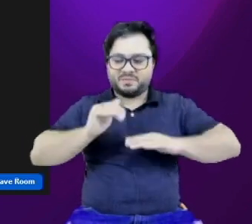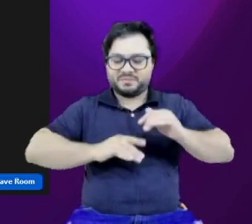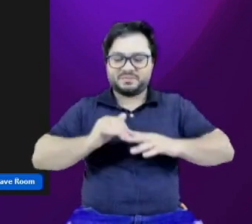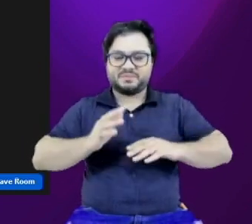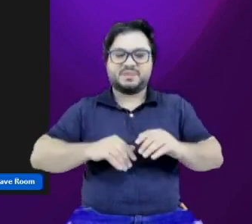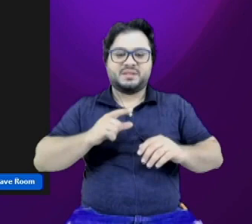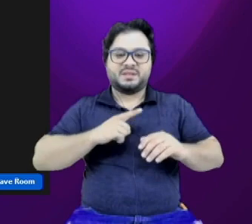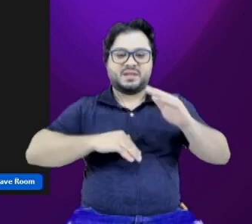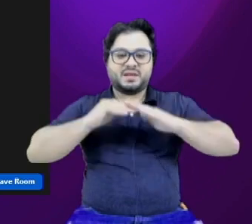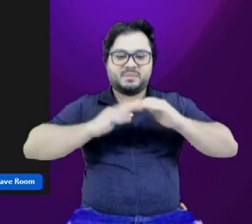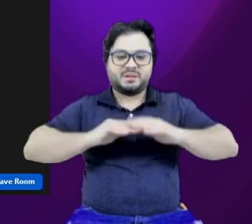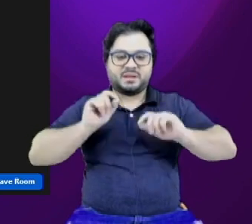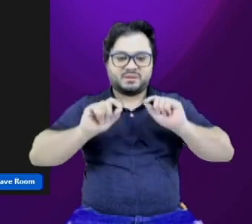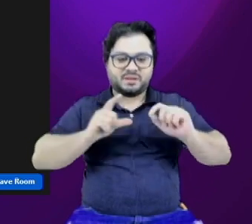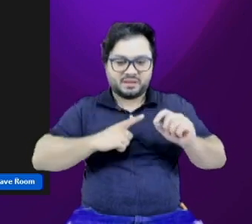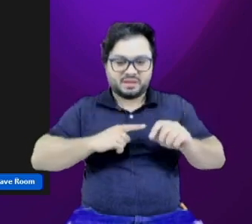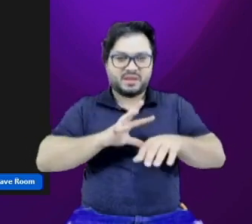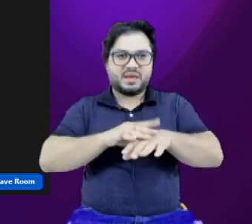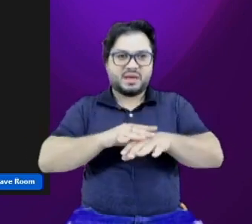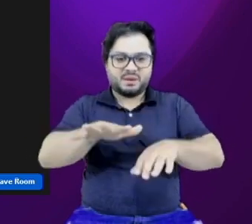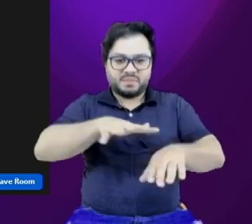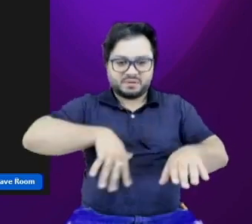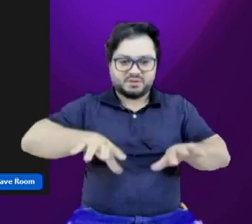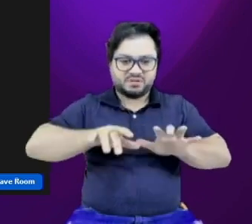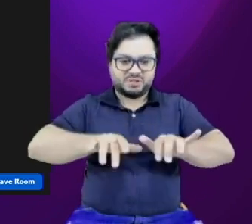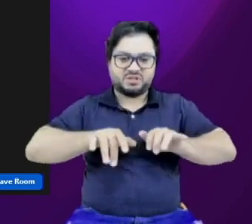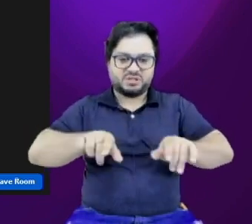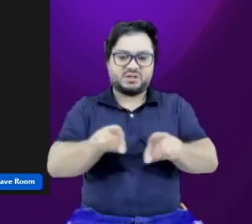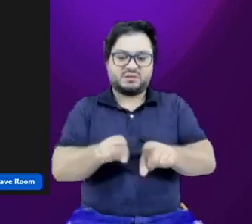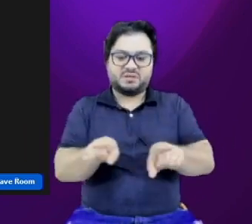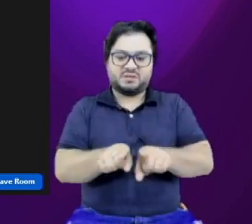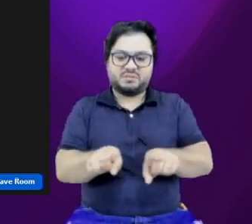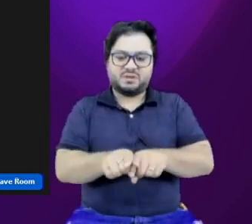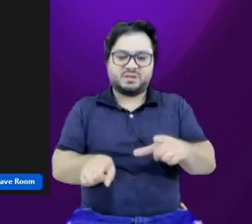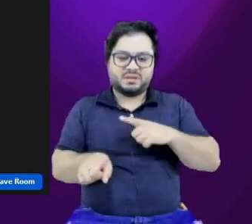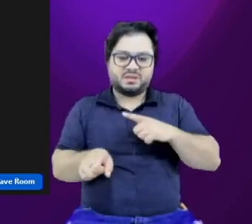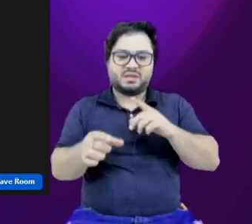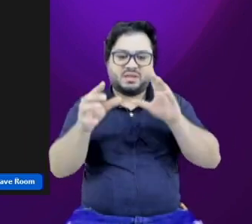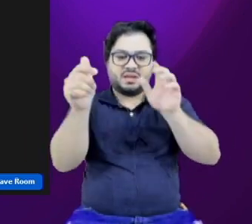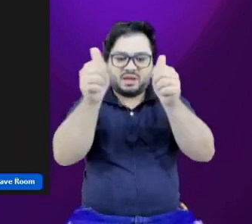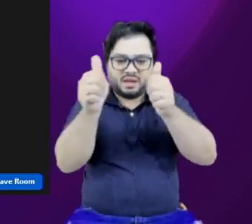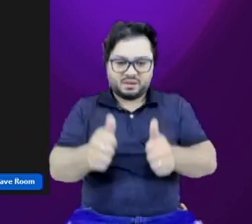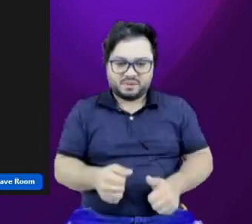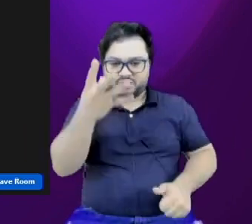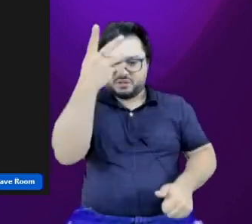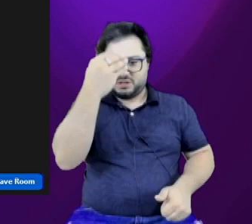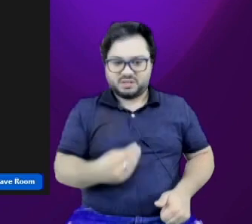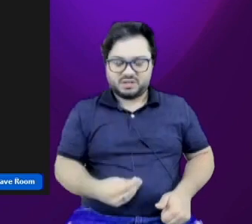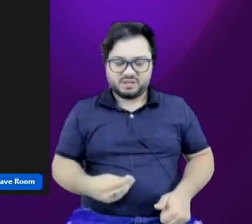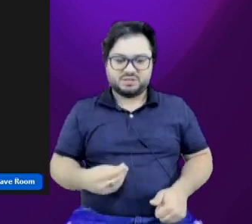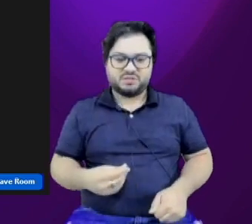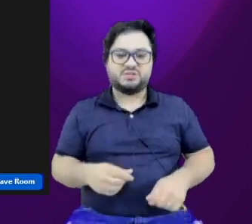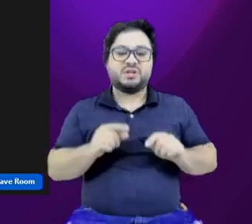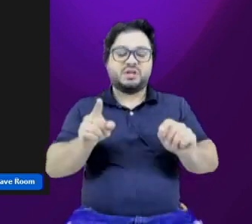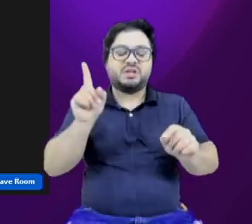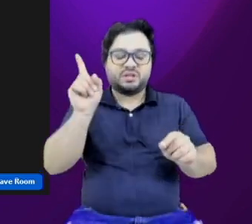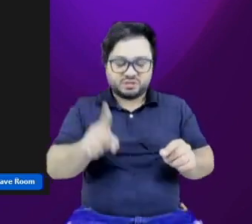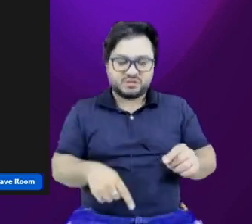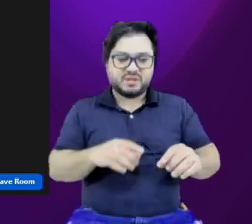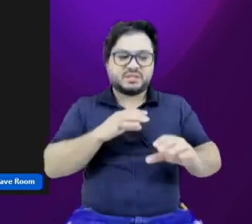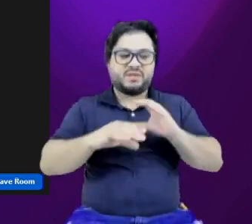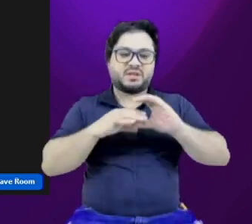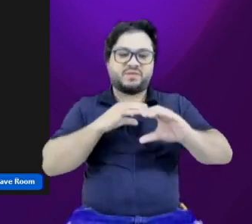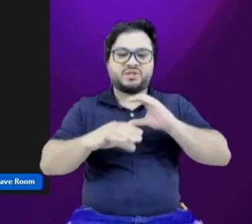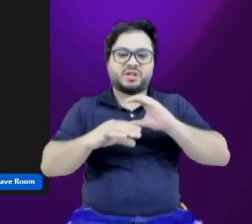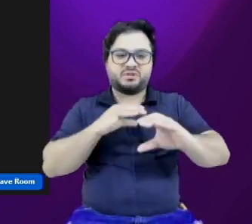é a habilidade de ter a patologia digital e de ter também a imagem da radiologia digitalizada. Isso é uma comunicação